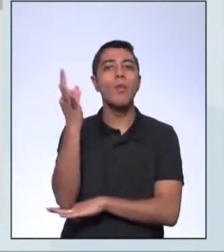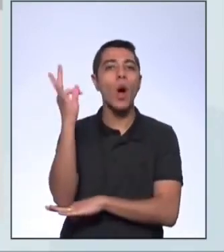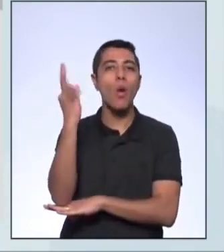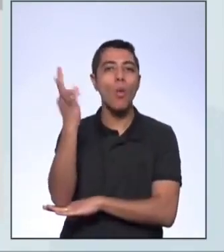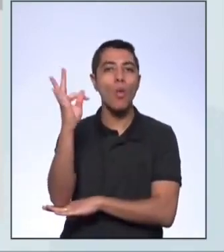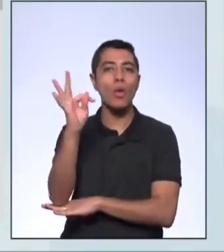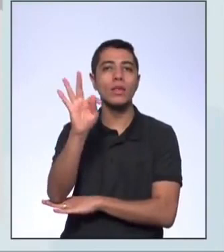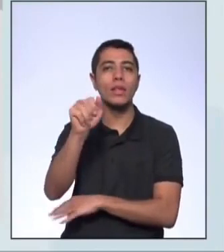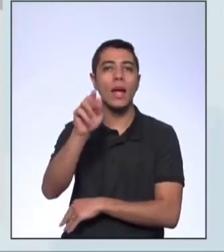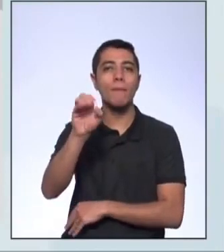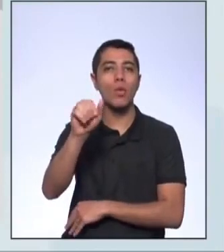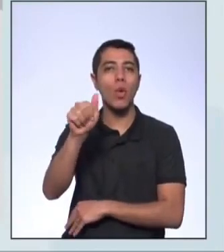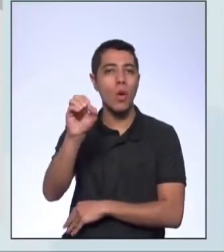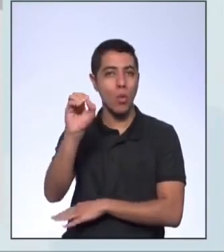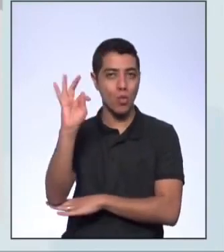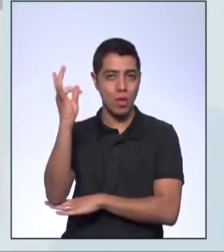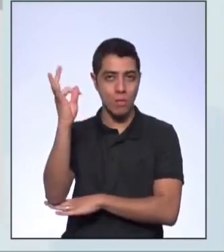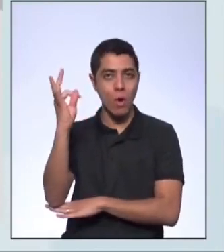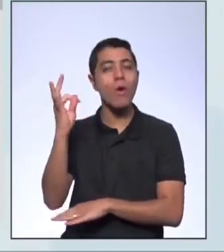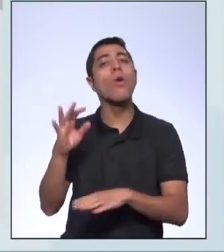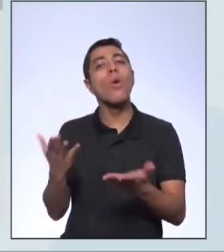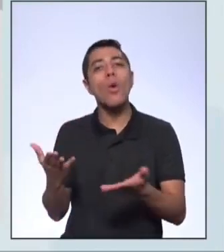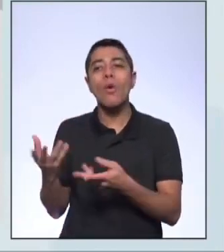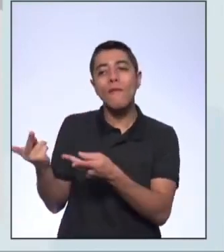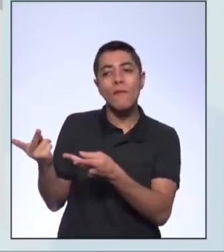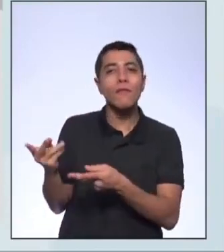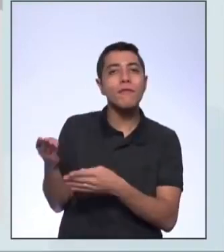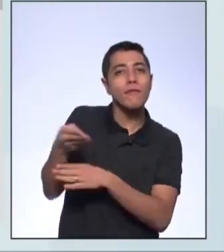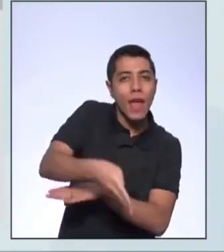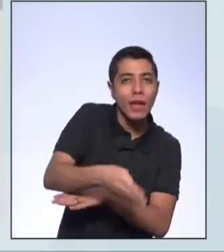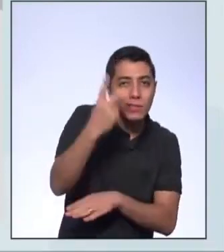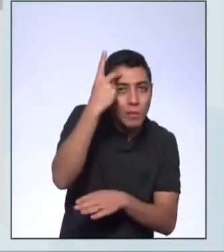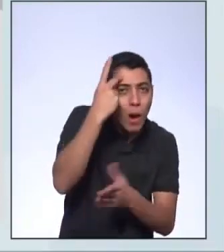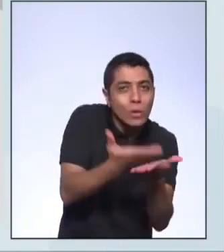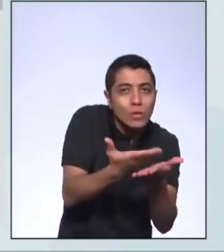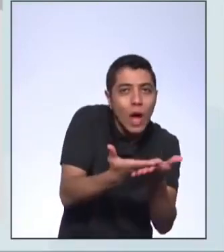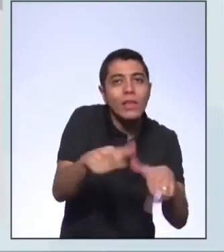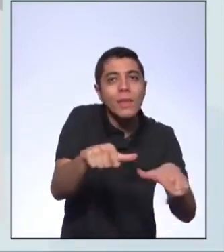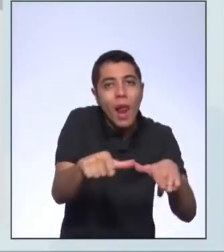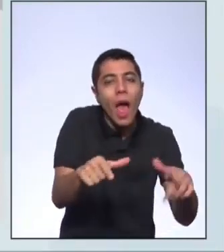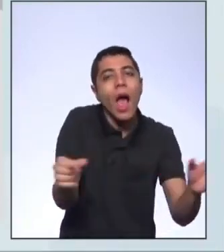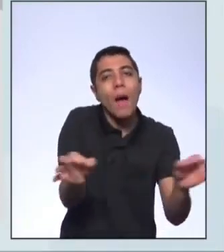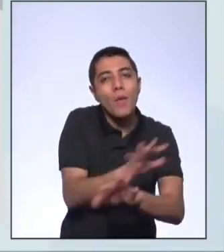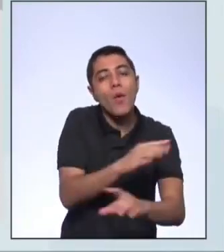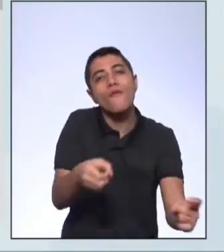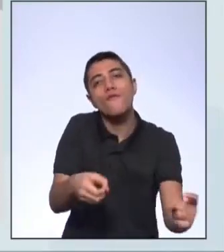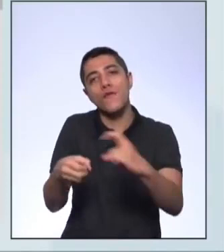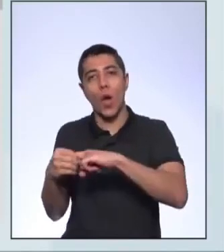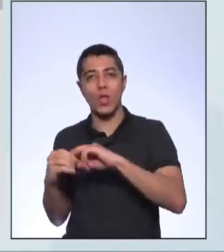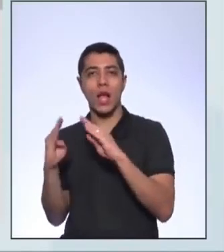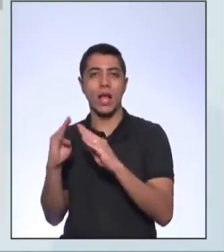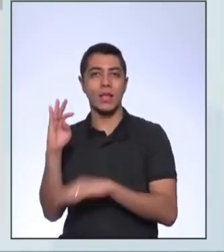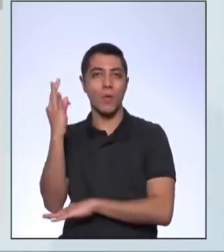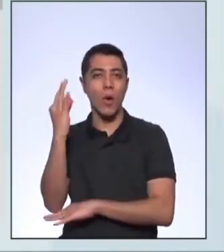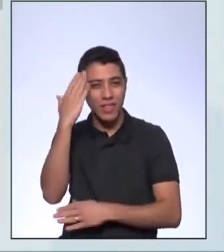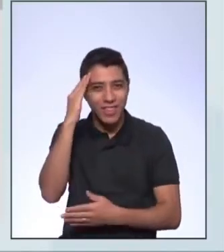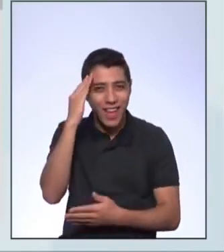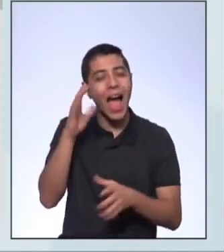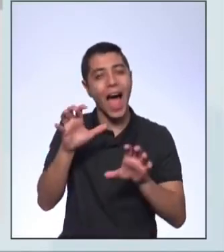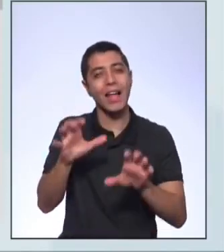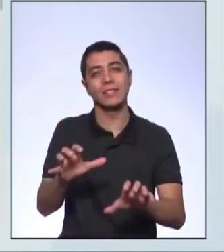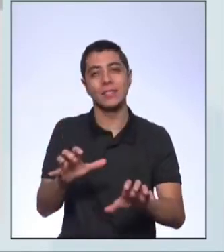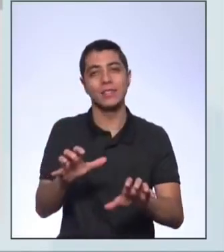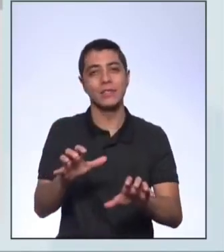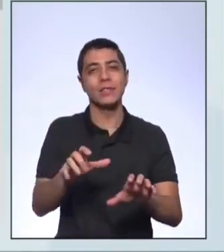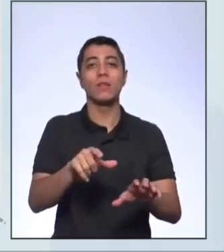trabalhar em São Paulo e até vice-versa ai influência aí do da metrópole nacional que é a grande metrópole nacional do Brasil no